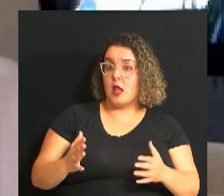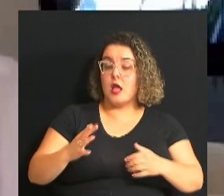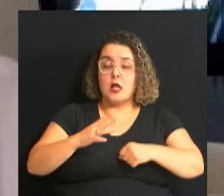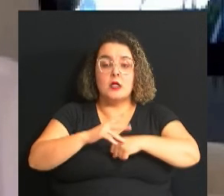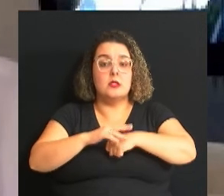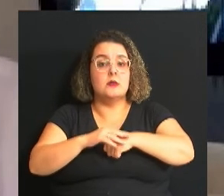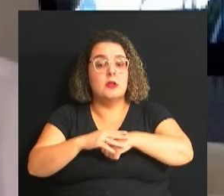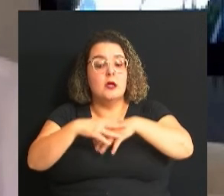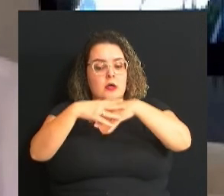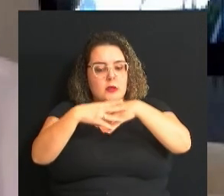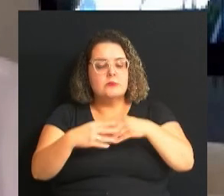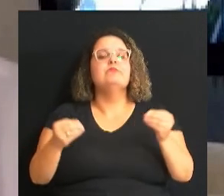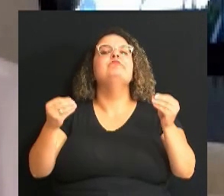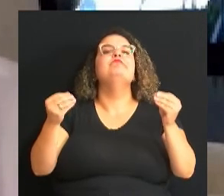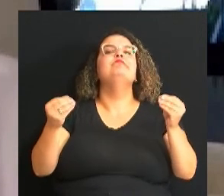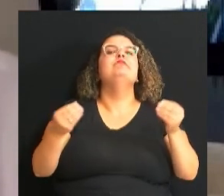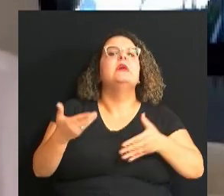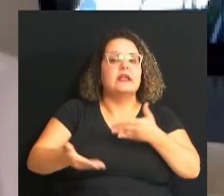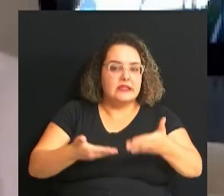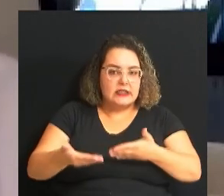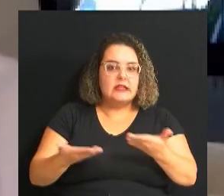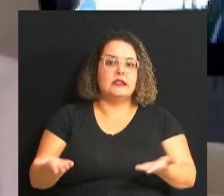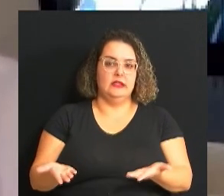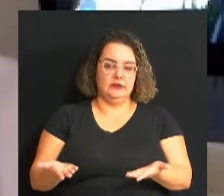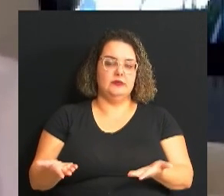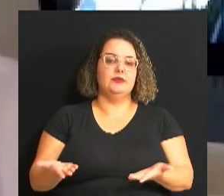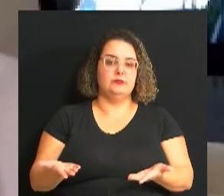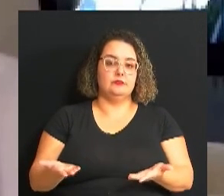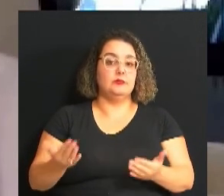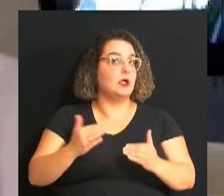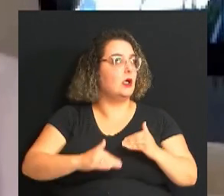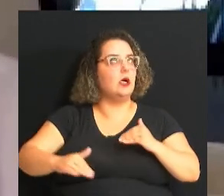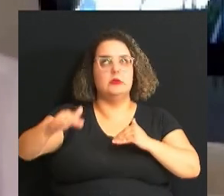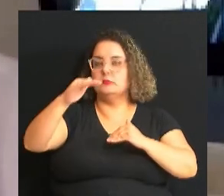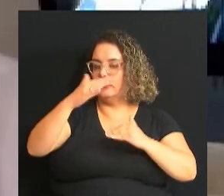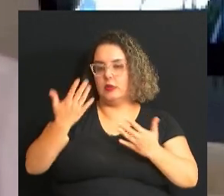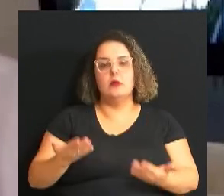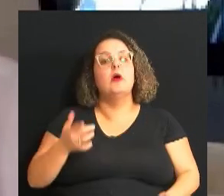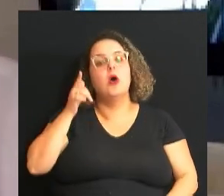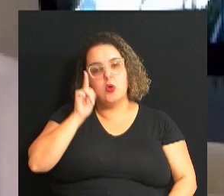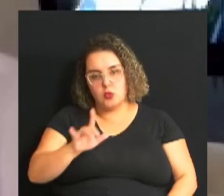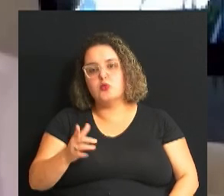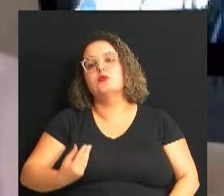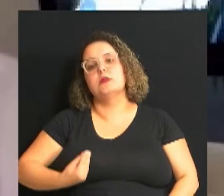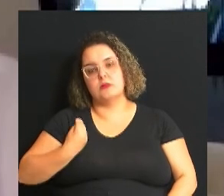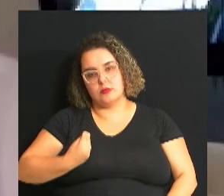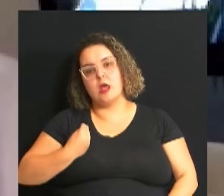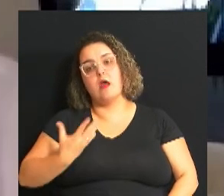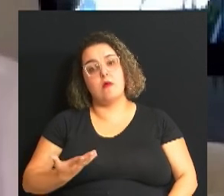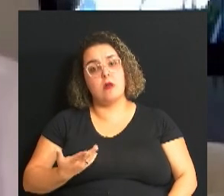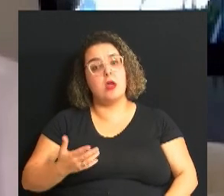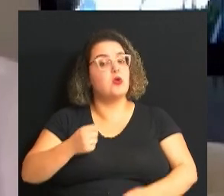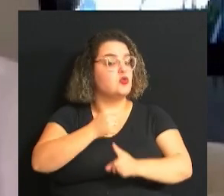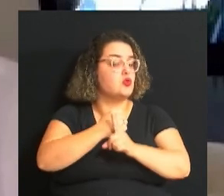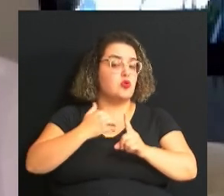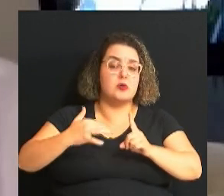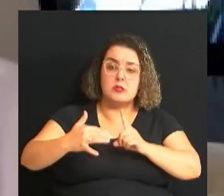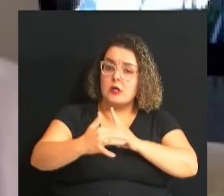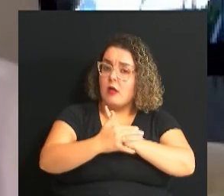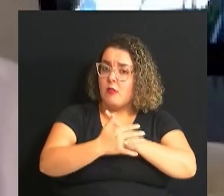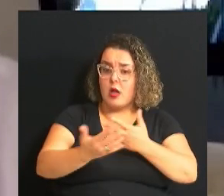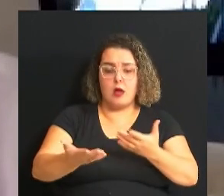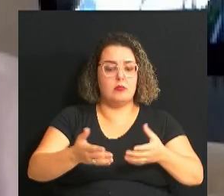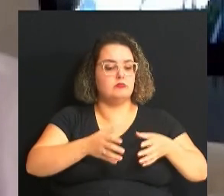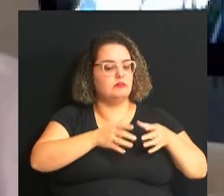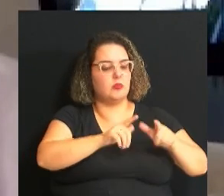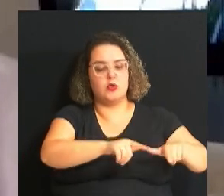seja adequadamente tratada. E que, acima de tudo, você vai conseguir viver socialmente, seja nos seus